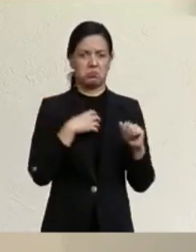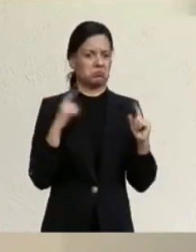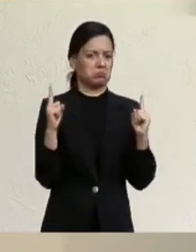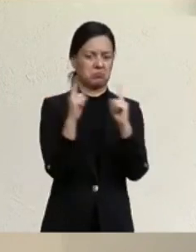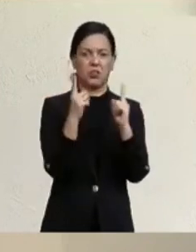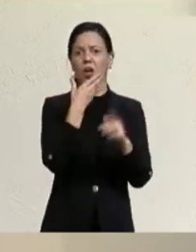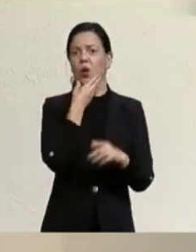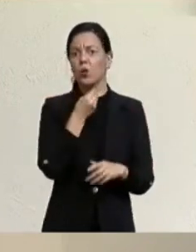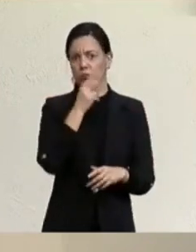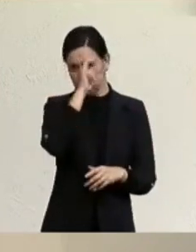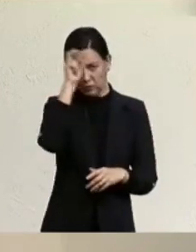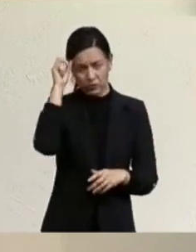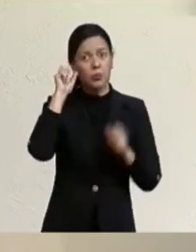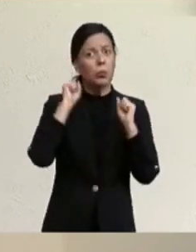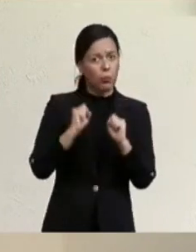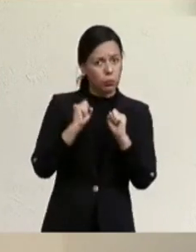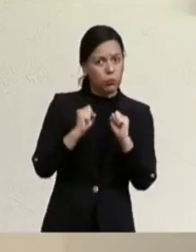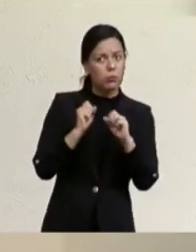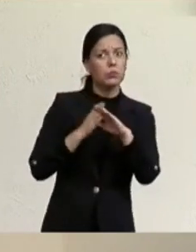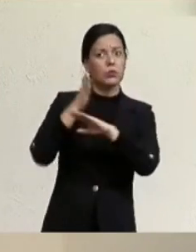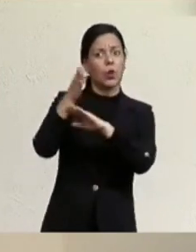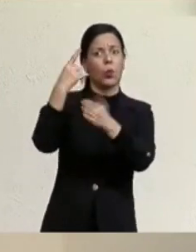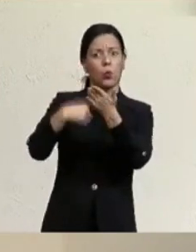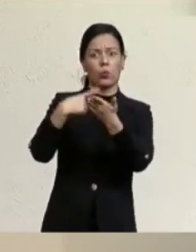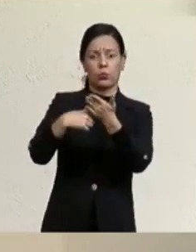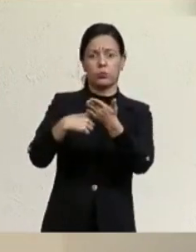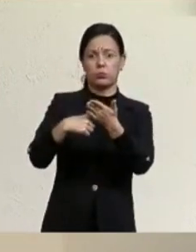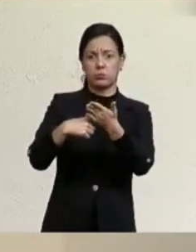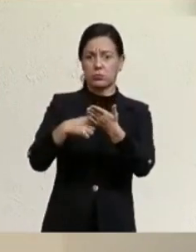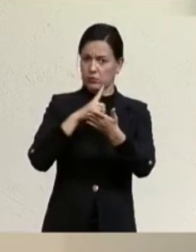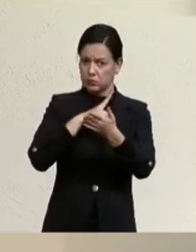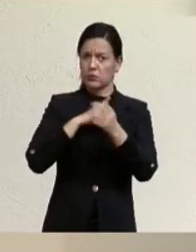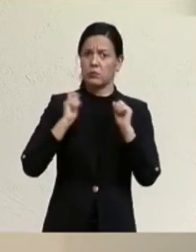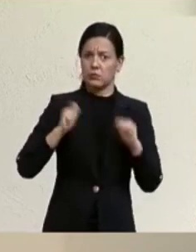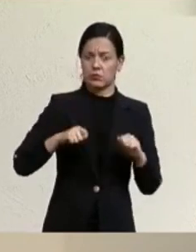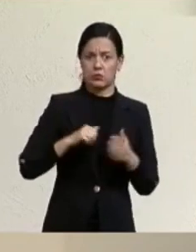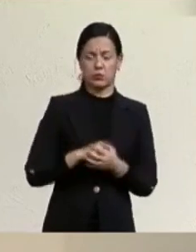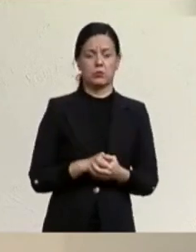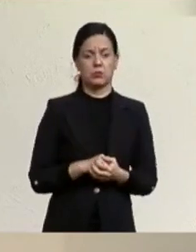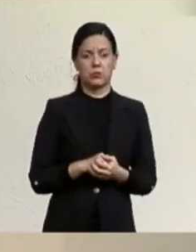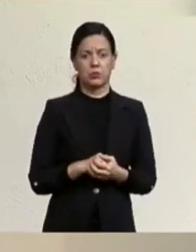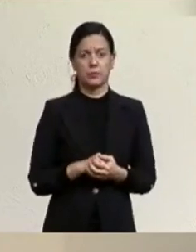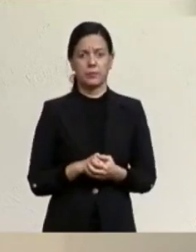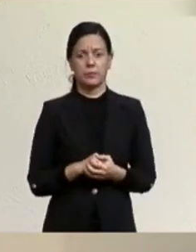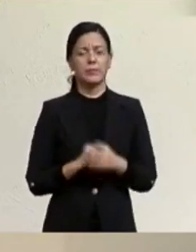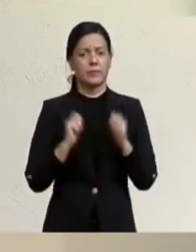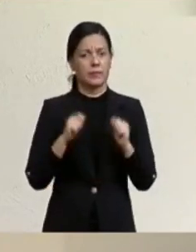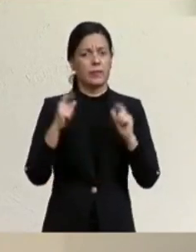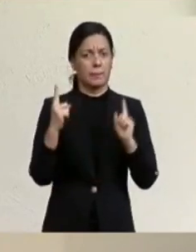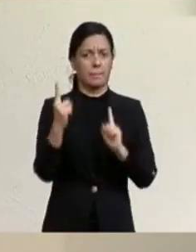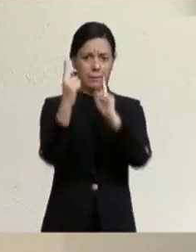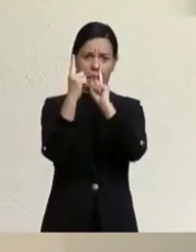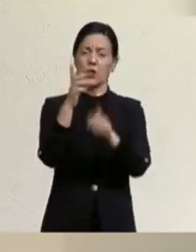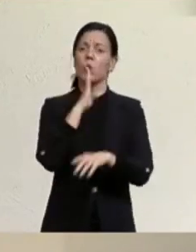vai lá no gabinete que ele te atende fala que você foi o cara que discutir comigo na cama que ele te atende aí você vai conhecer o prefeito meu